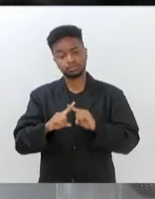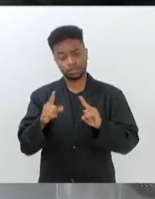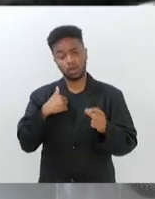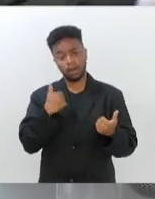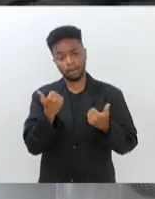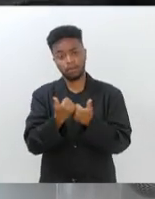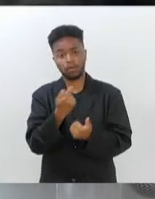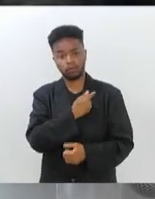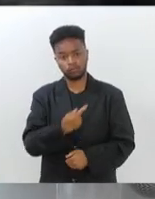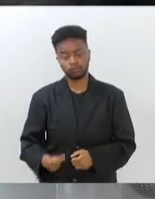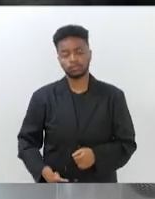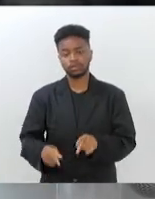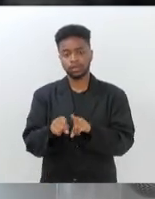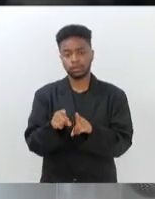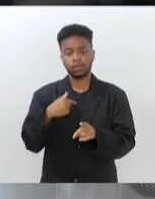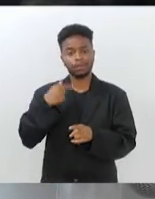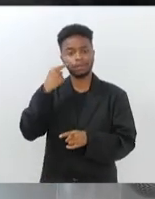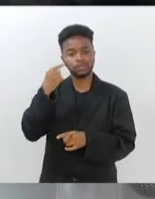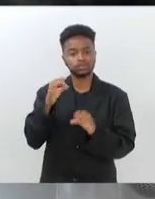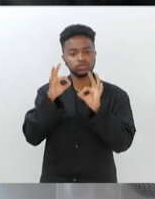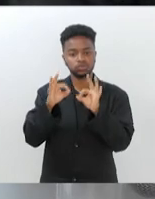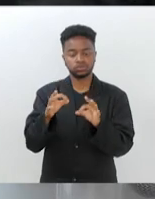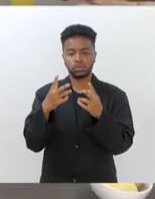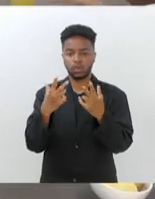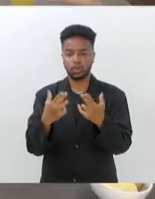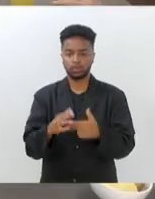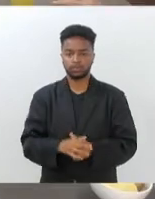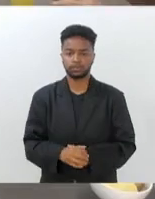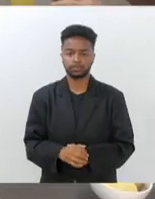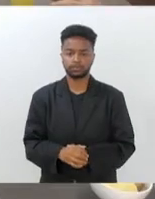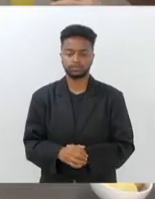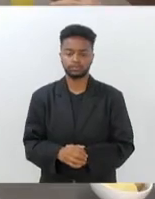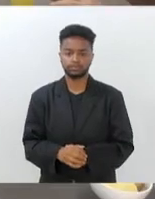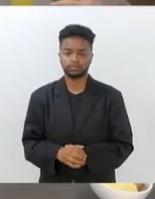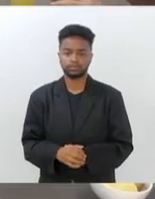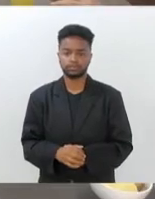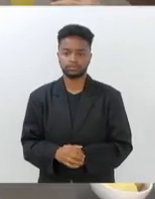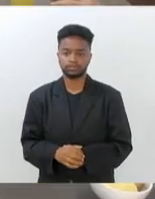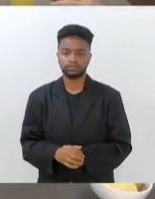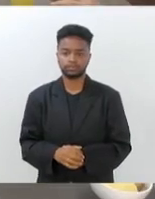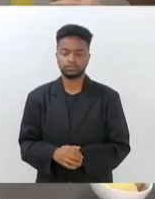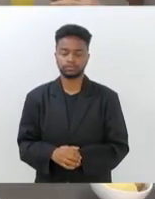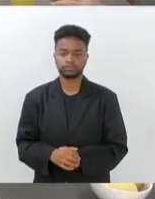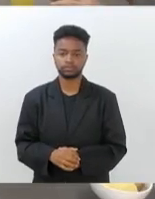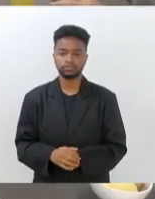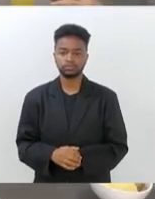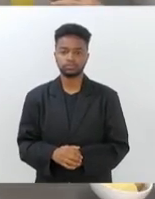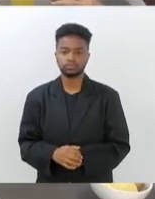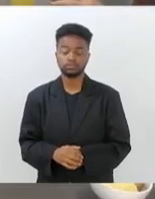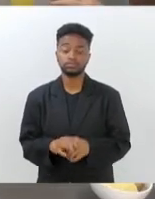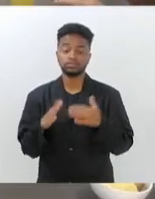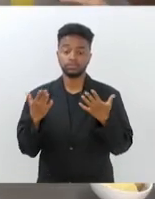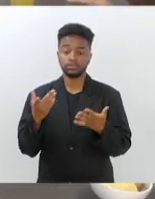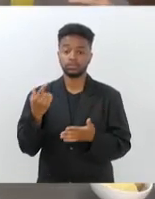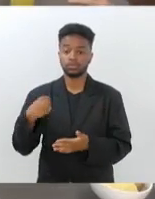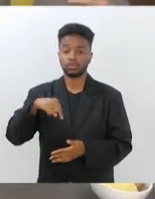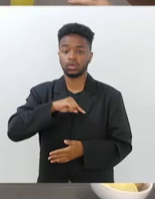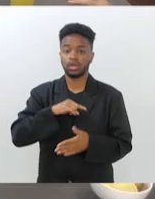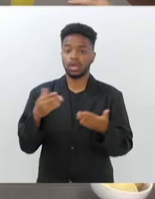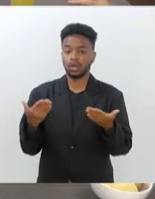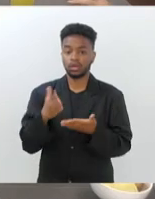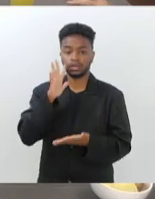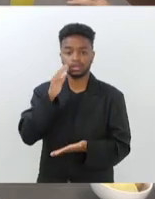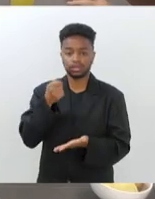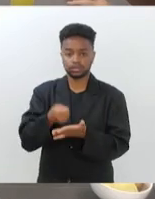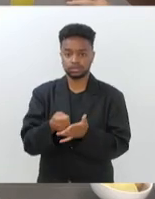e e penso da mesma forma Então vamos deliberar Então esta esta